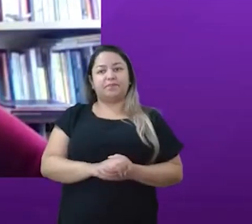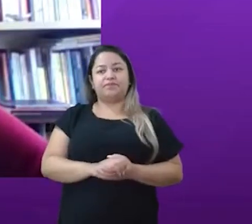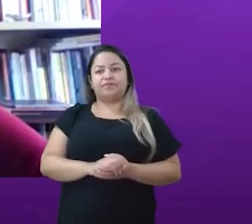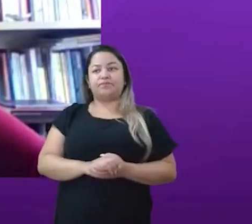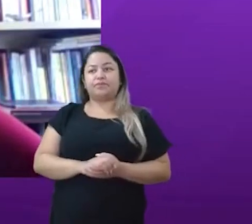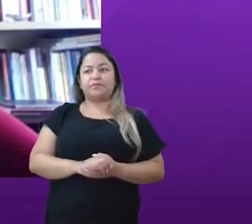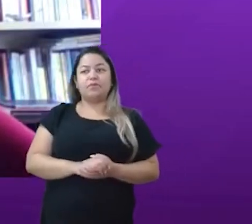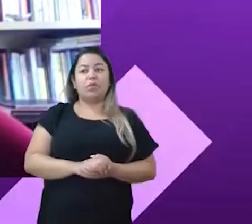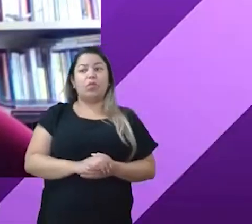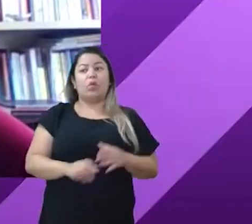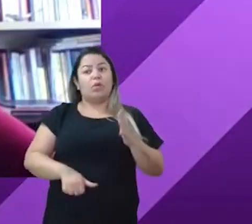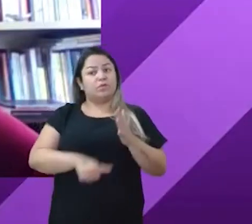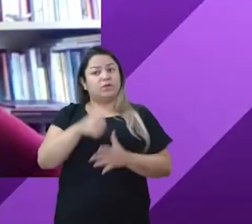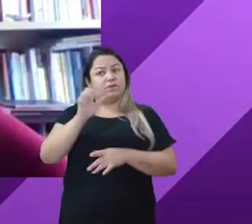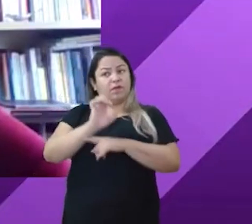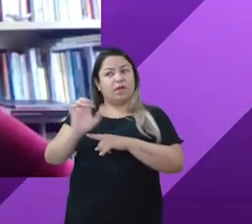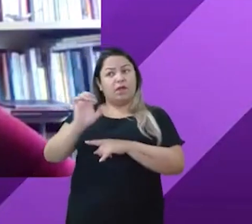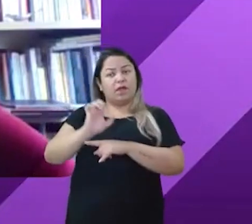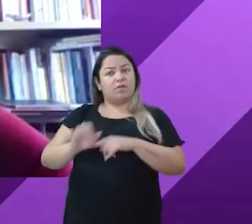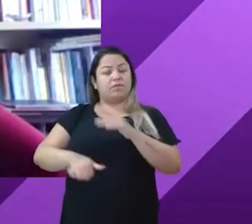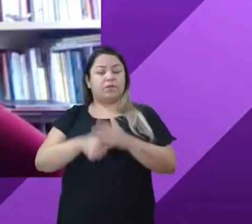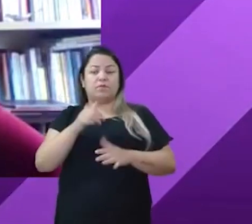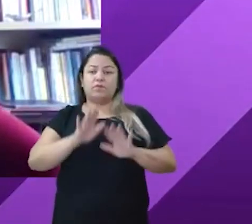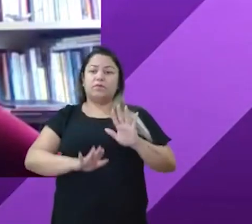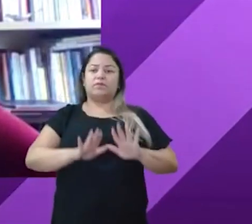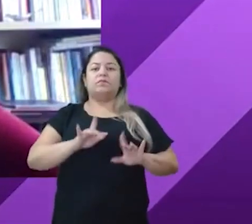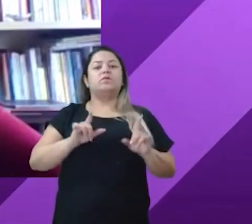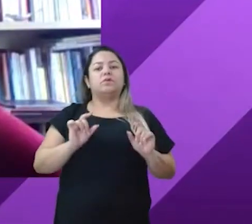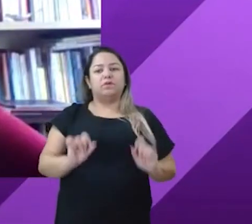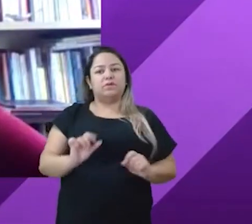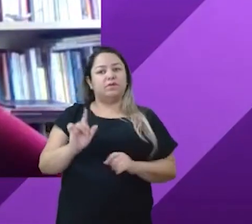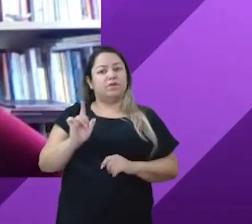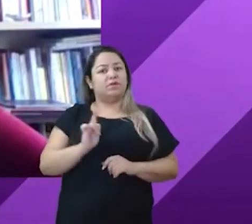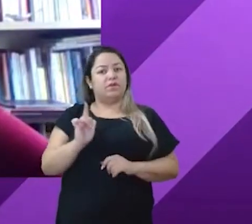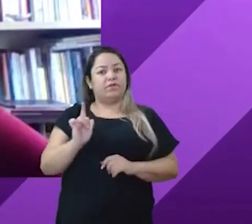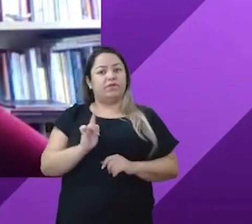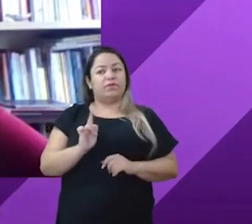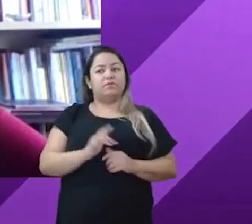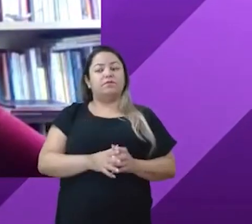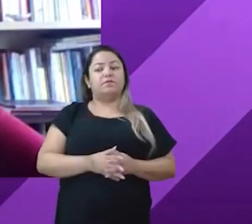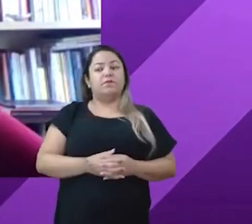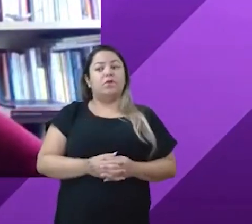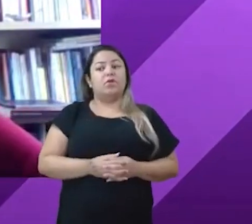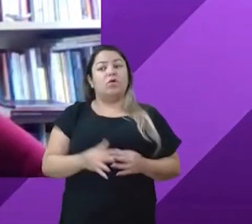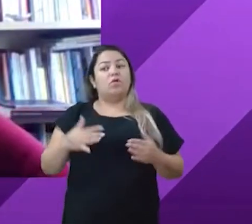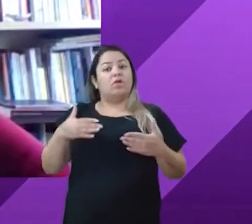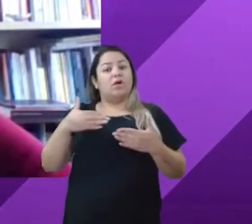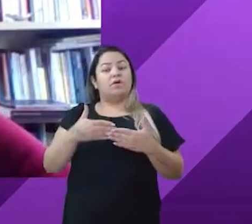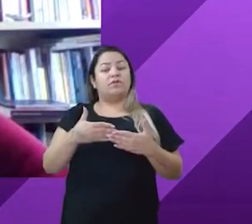um dos primeiros estados, talvez o primeiro, que teve um